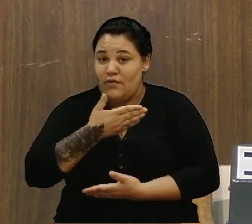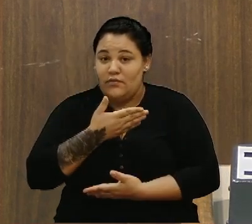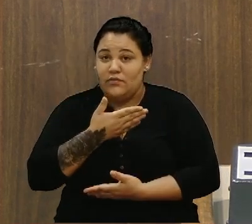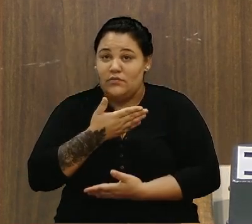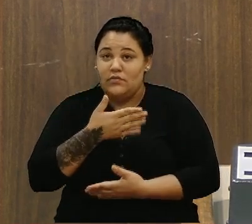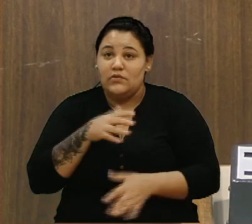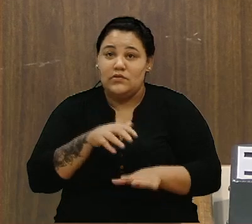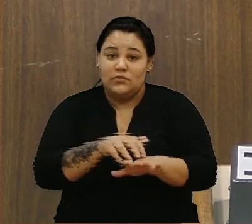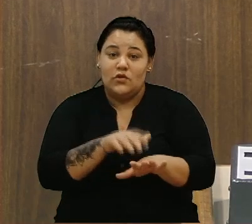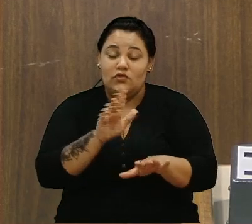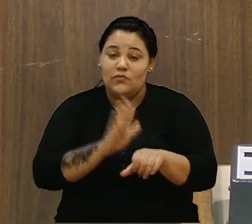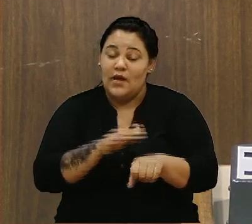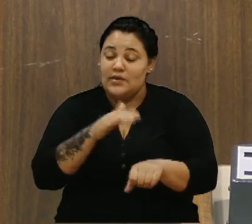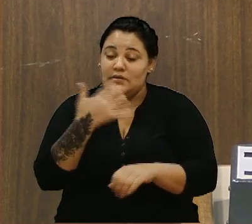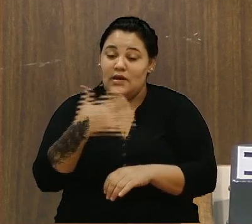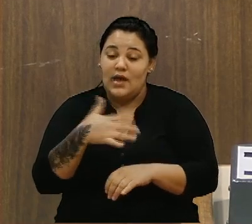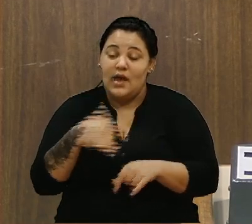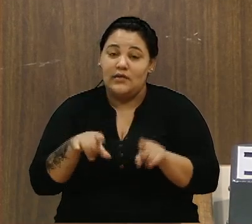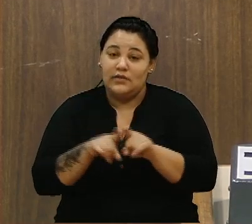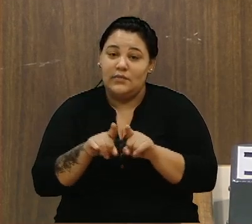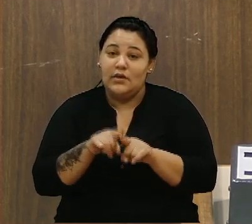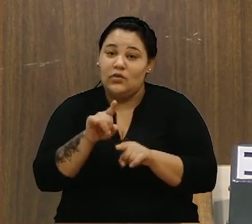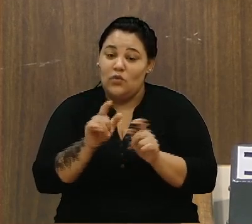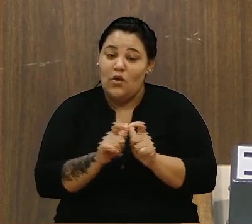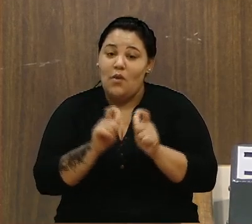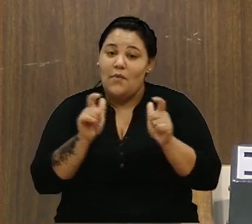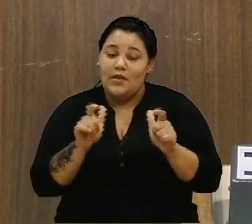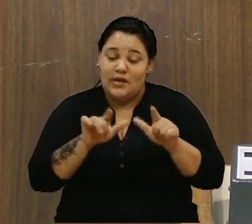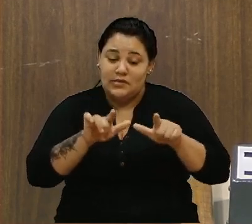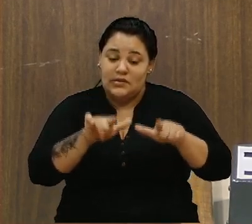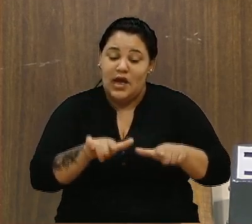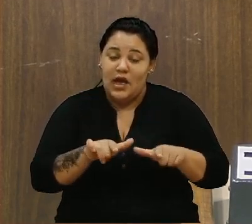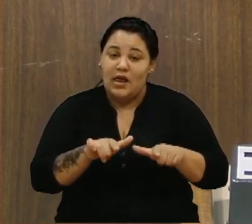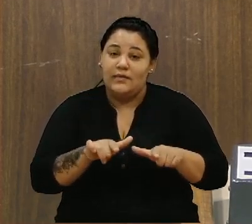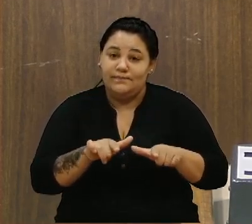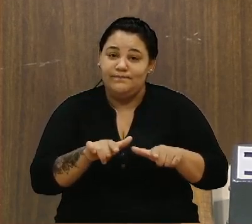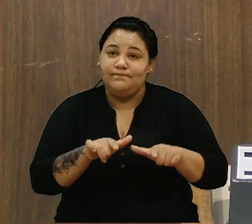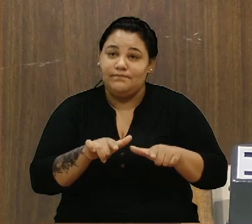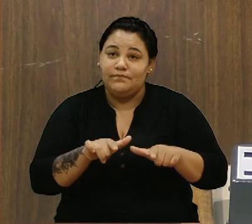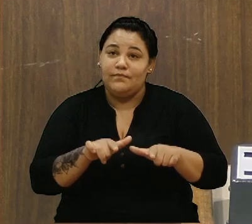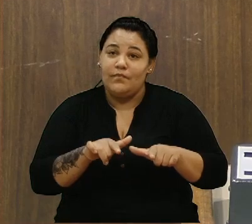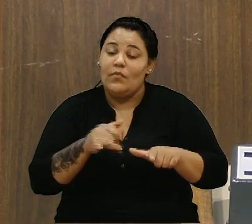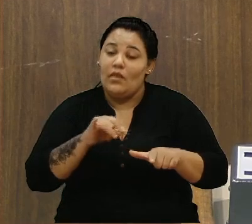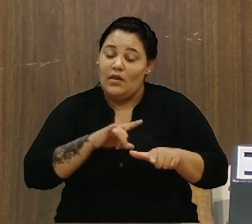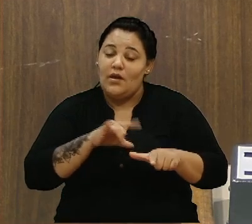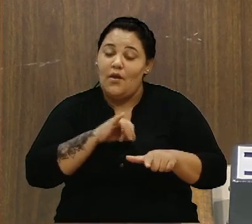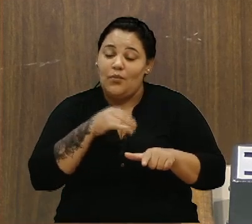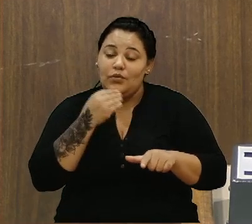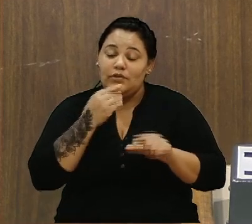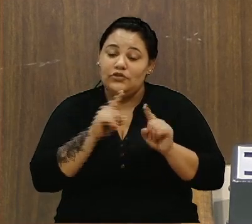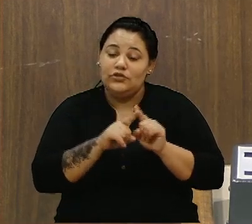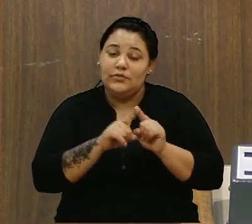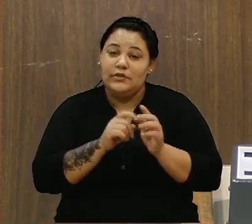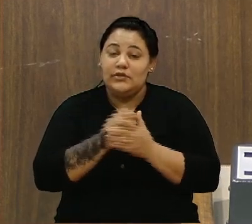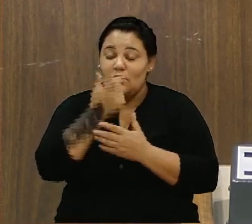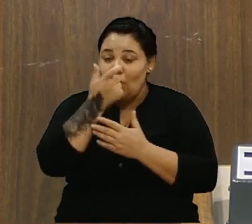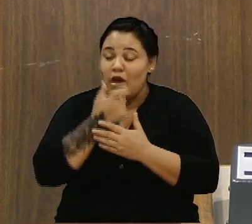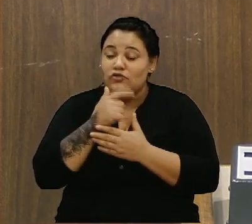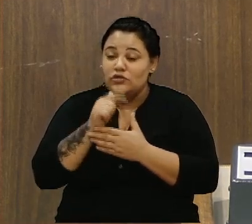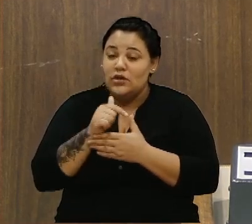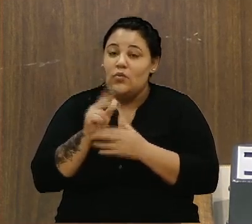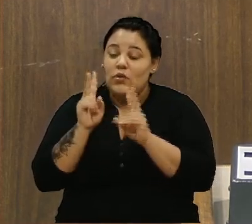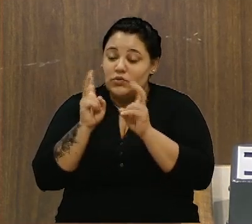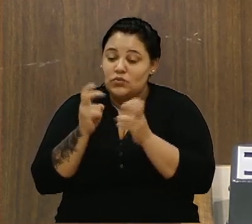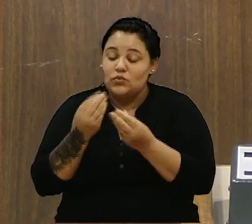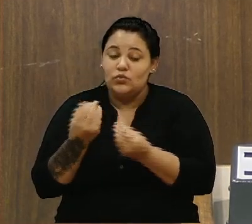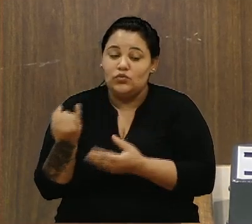mais caro do que, às vezes, tu ampliar uma sala ou ampliar uma escola, que é essa possibilidade. Então, acho que é um tema bastante importante, que